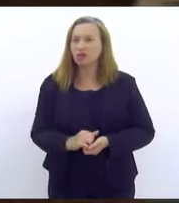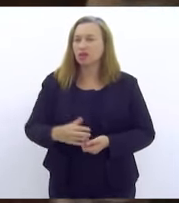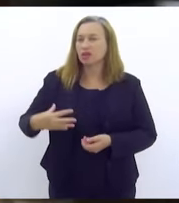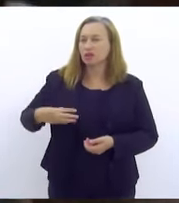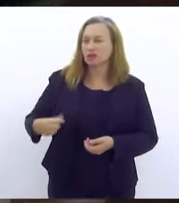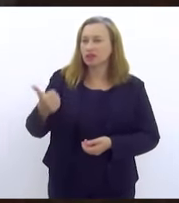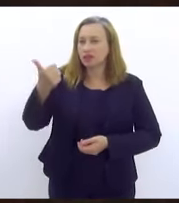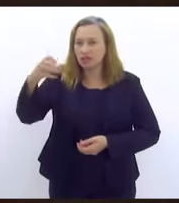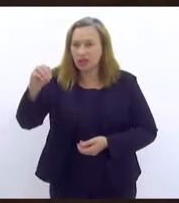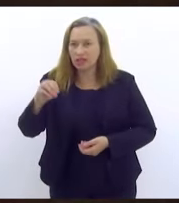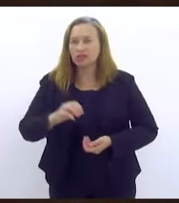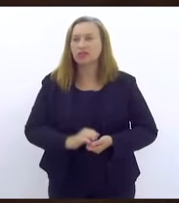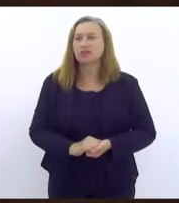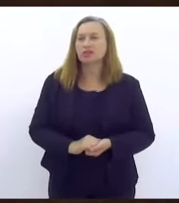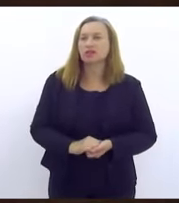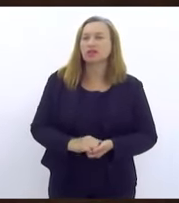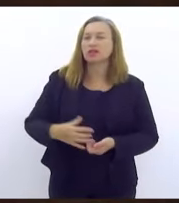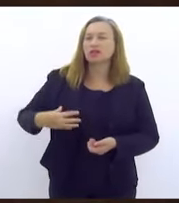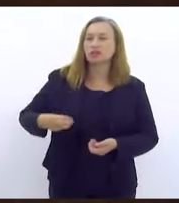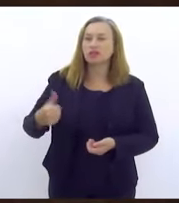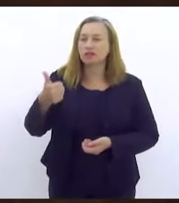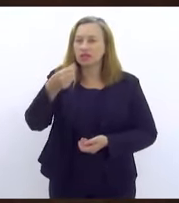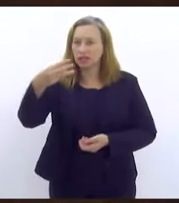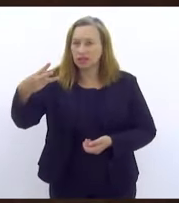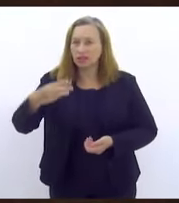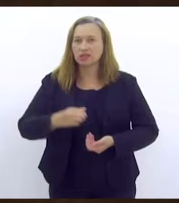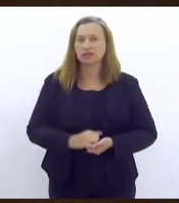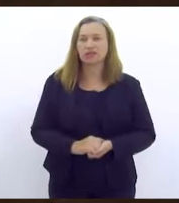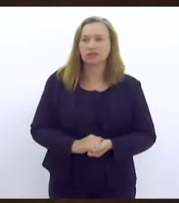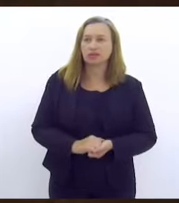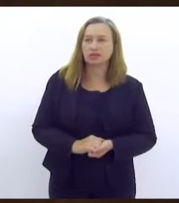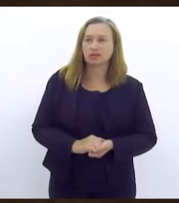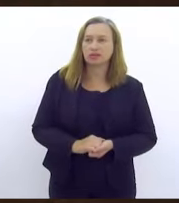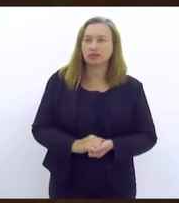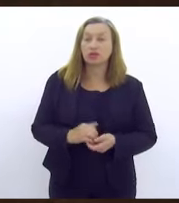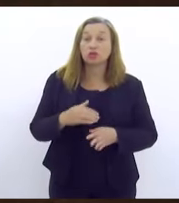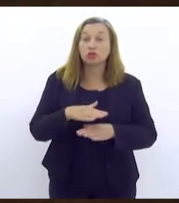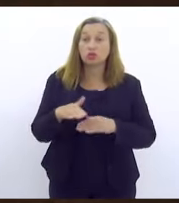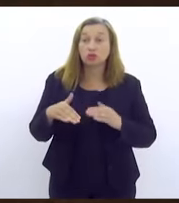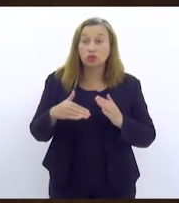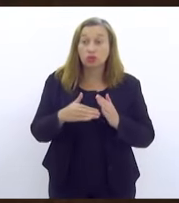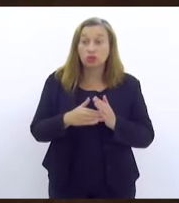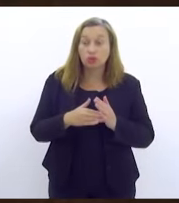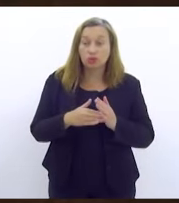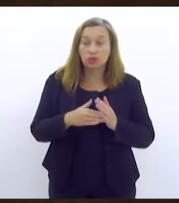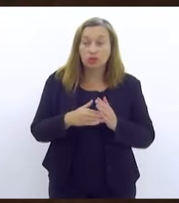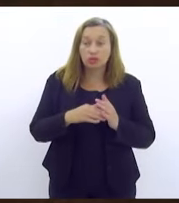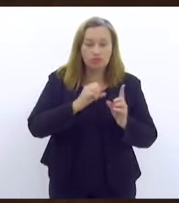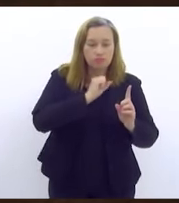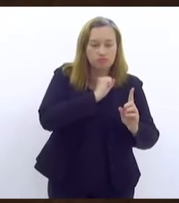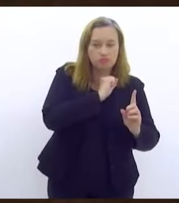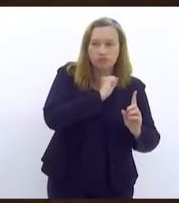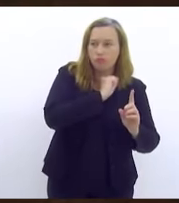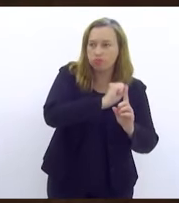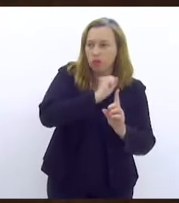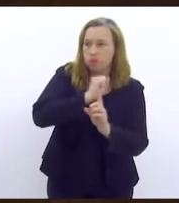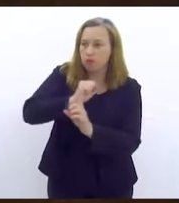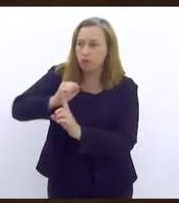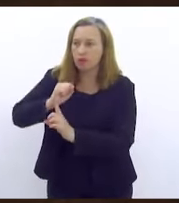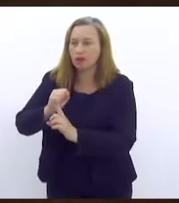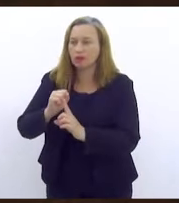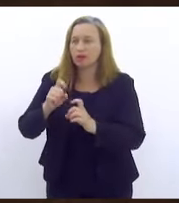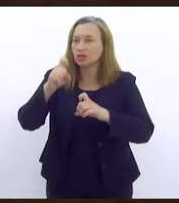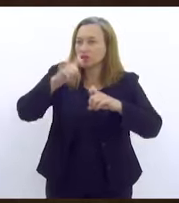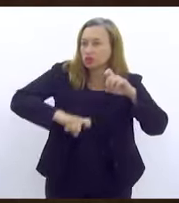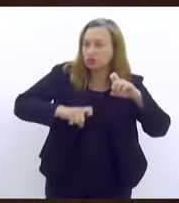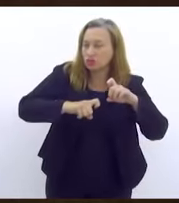filha de 10 anos, da sua filha de 13 anos. Todas esquartejadas,